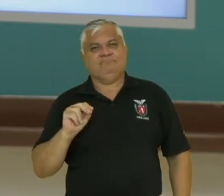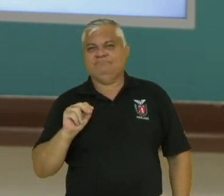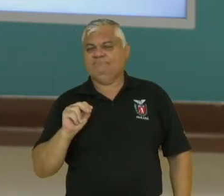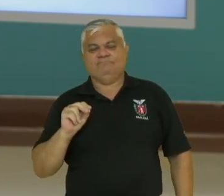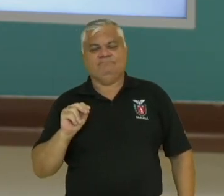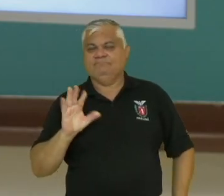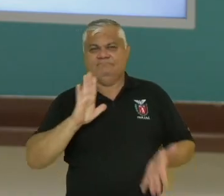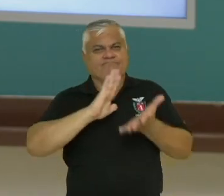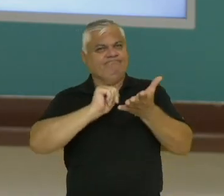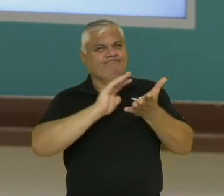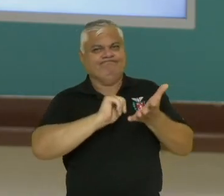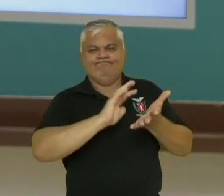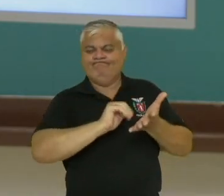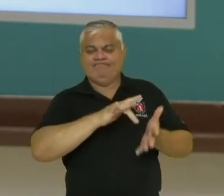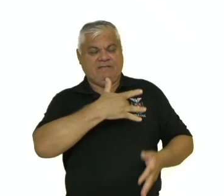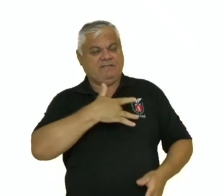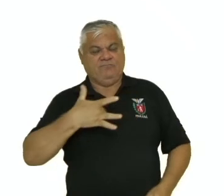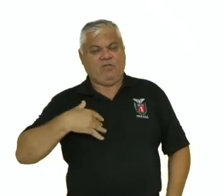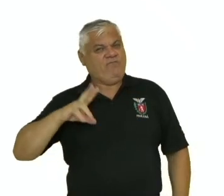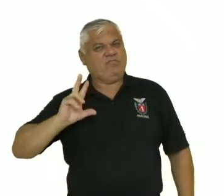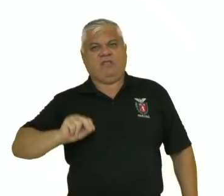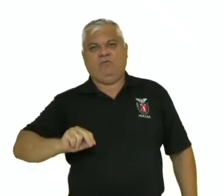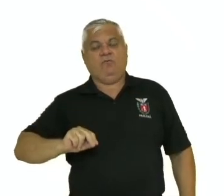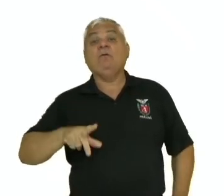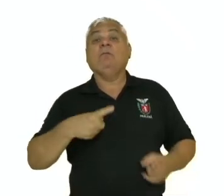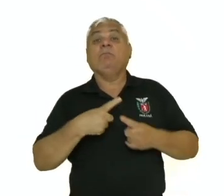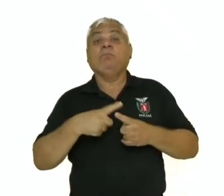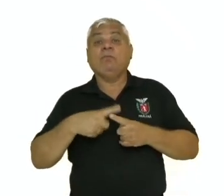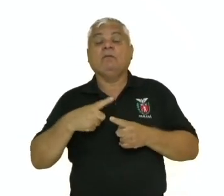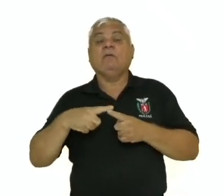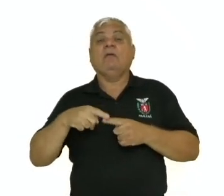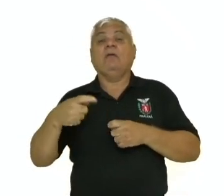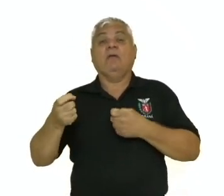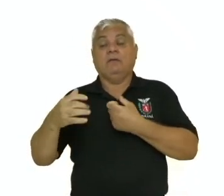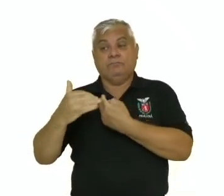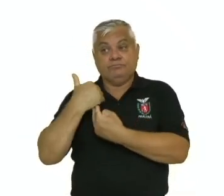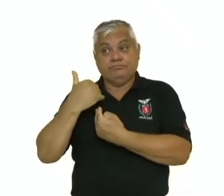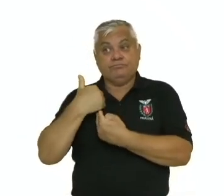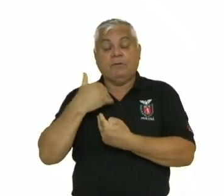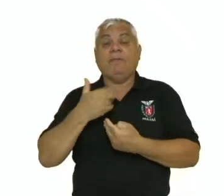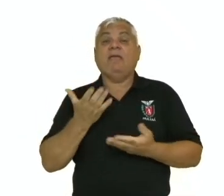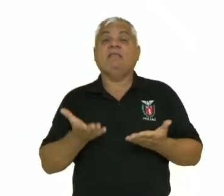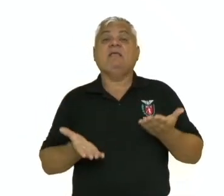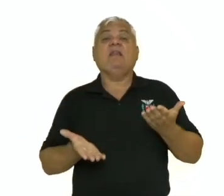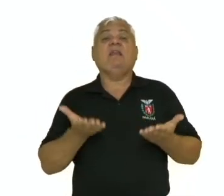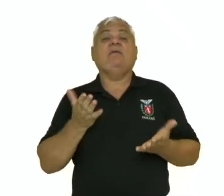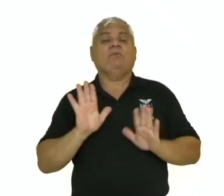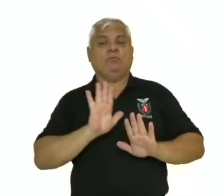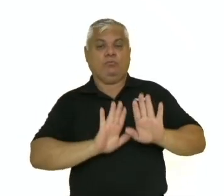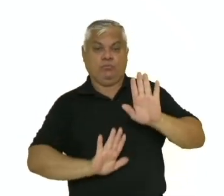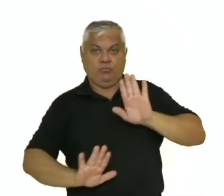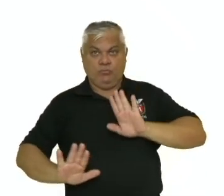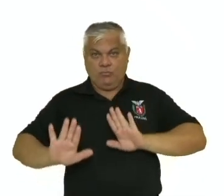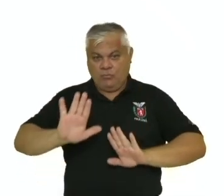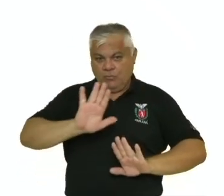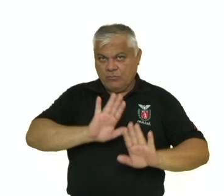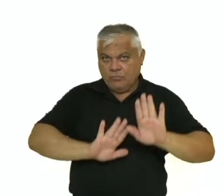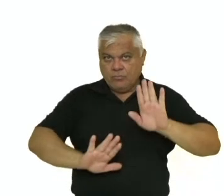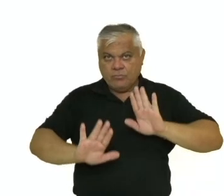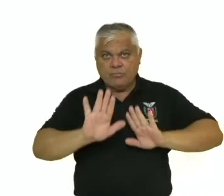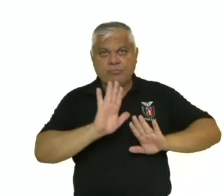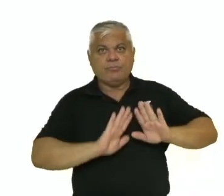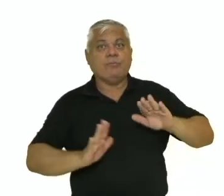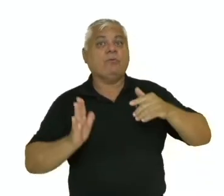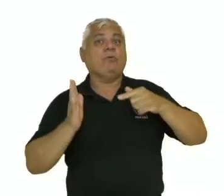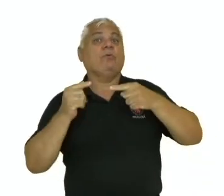é saudável. Por quê? É recomendável consumir com moderação, numa quantidade aceitável para a sua